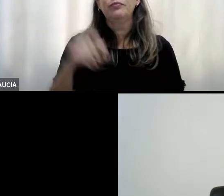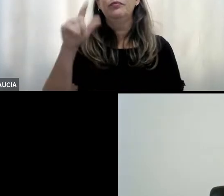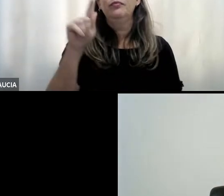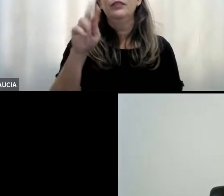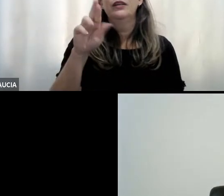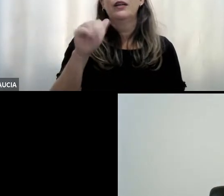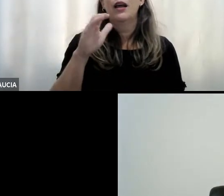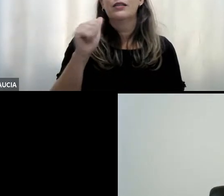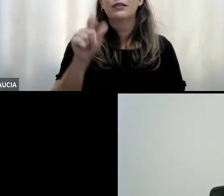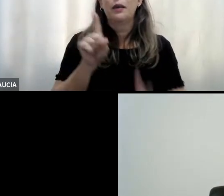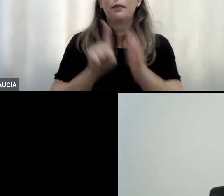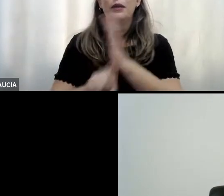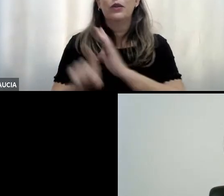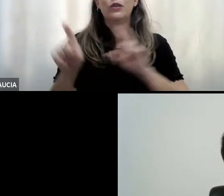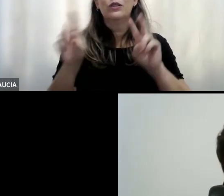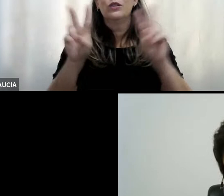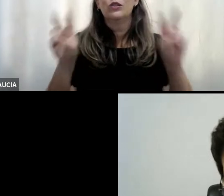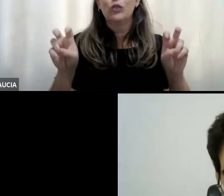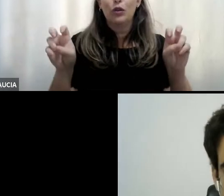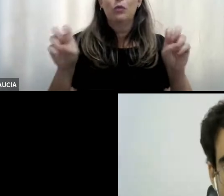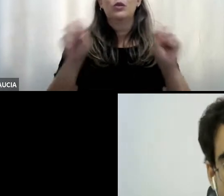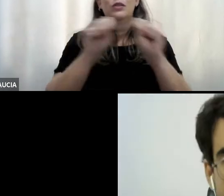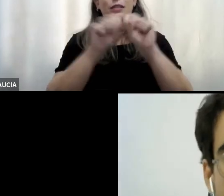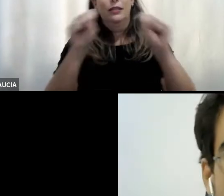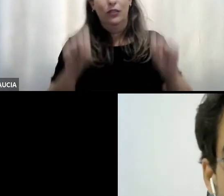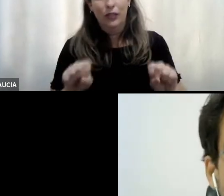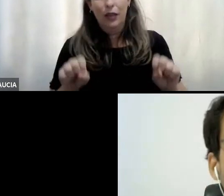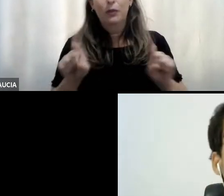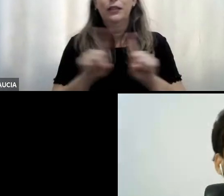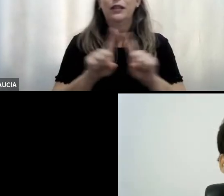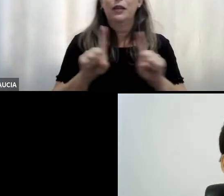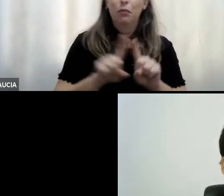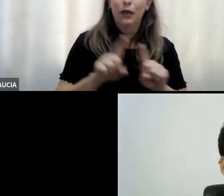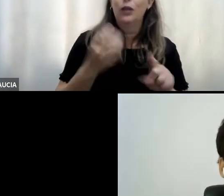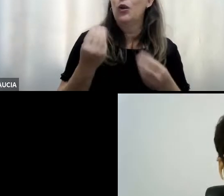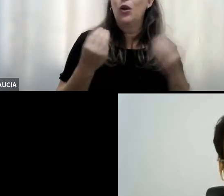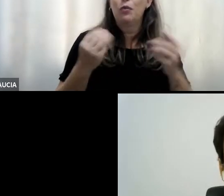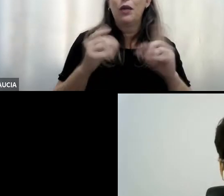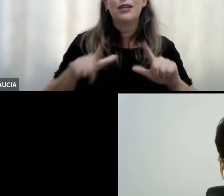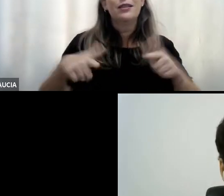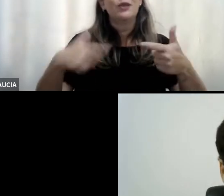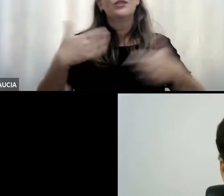sistemas ou canais de monitoramento de feedback de sociedade sobre relações desenvolvidas.